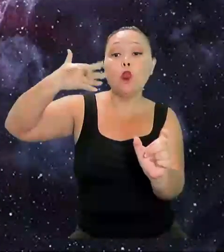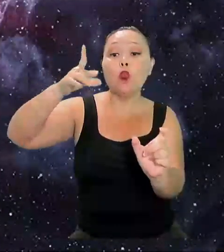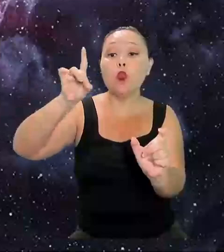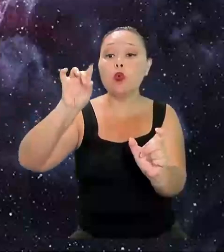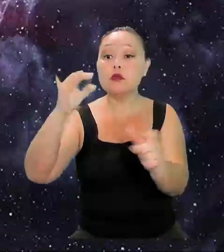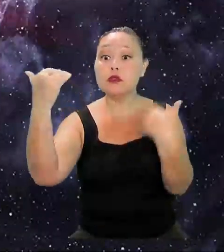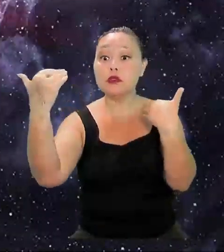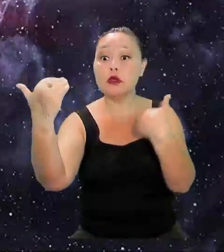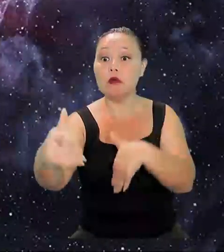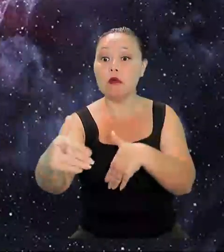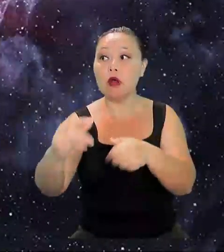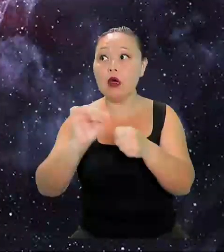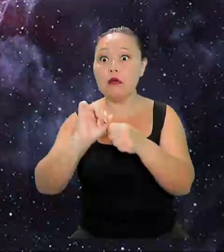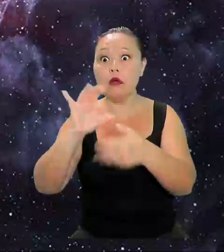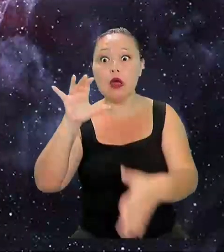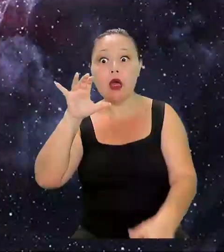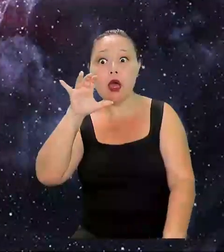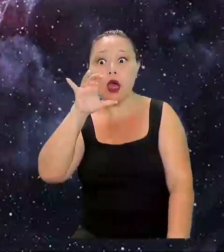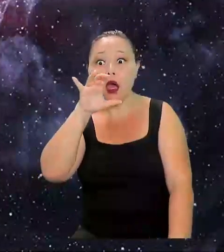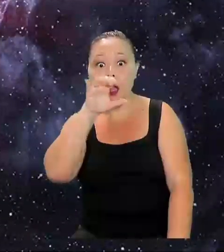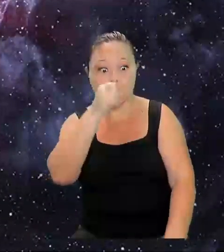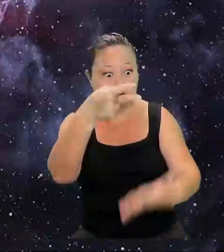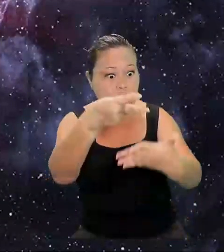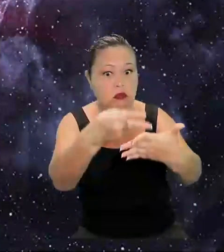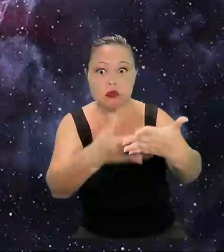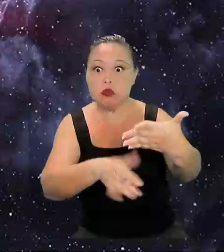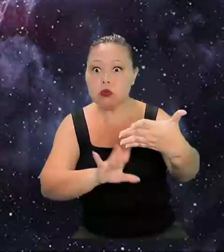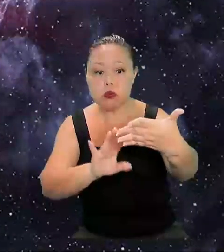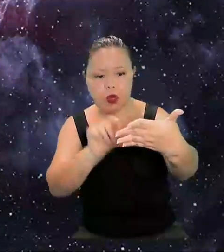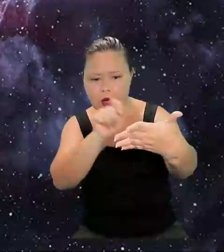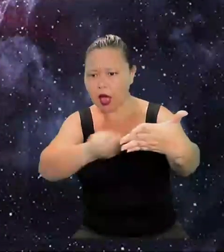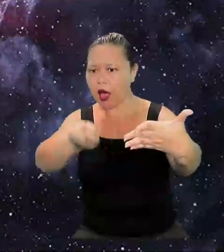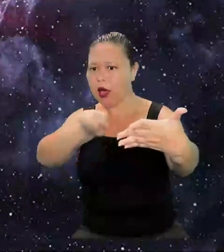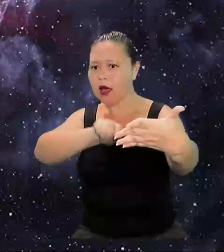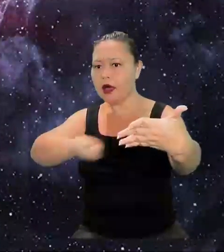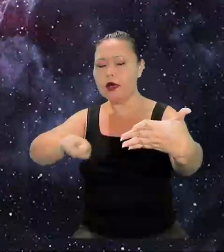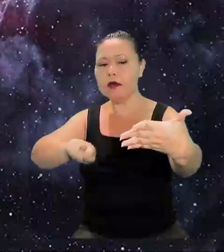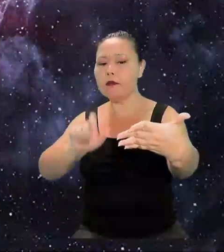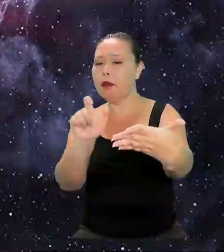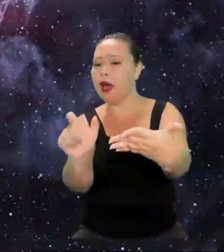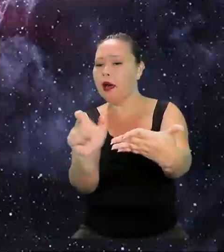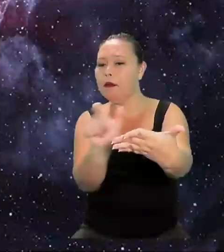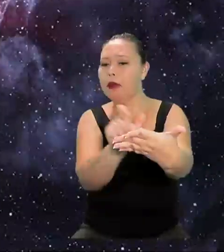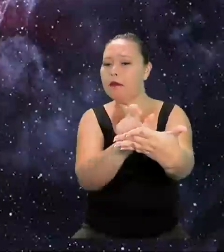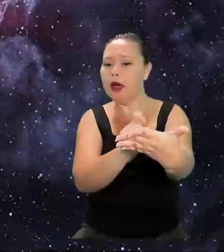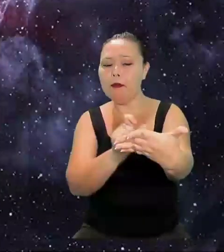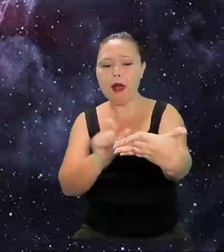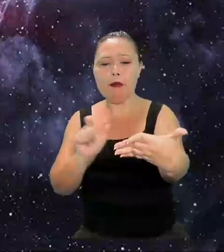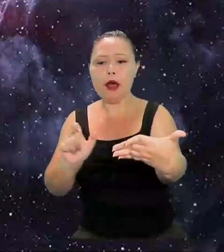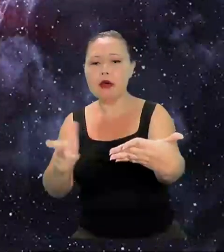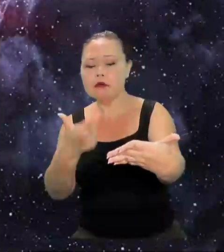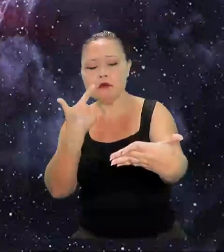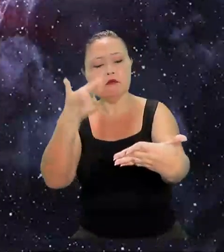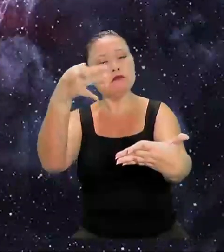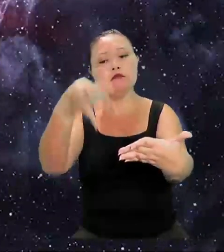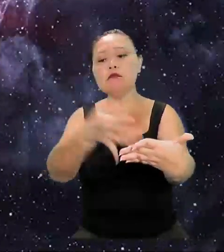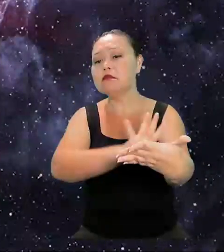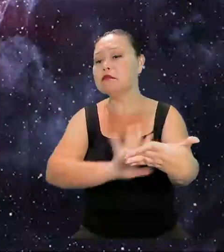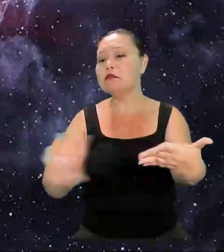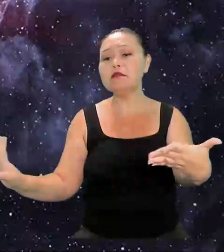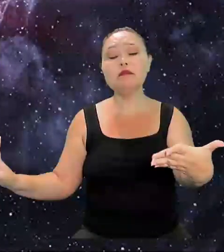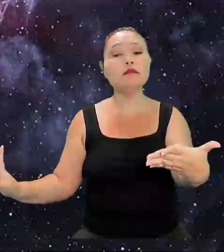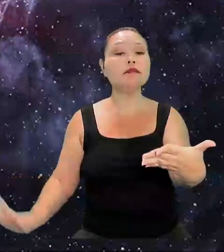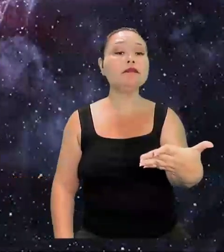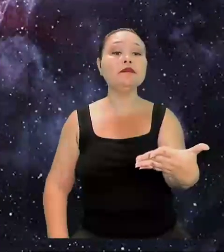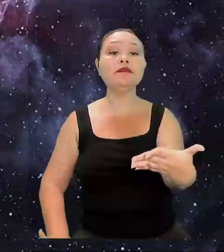dia da prova, vai ser automático. Você já vai lendo, sublinhando. Sublinhou, já está tudo certinho.